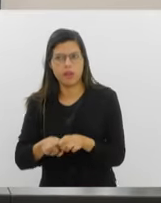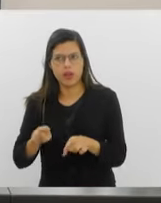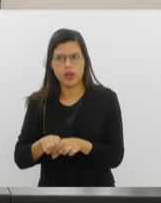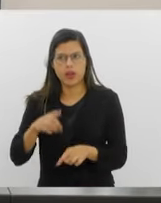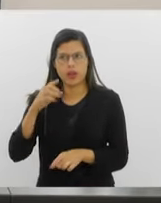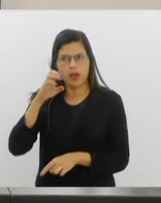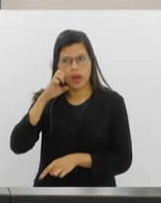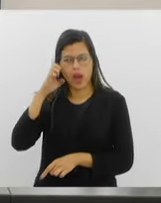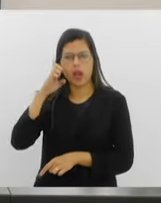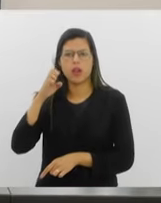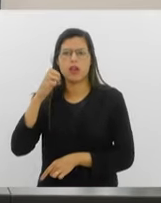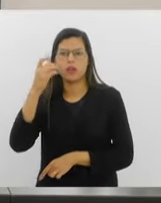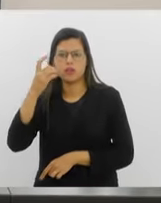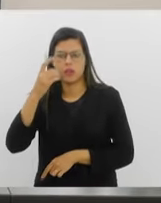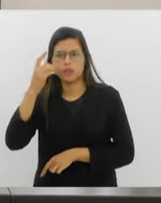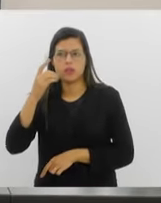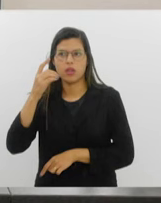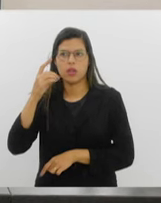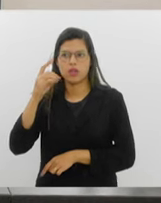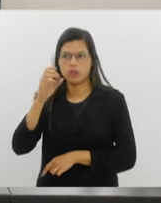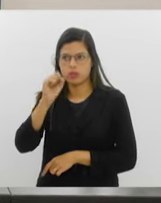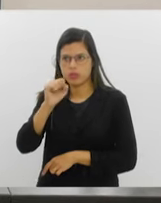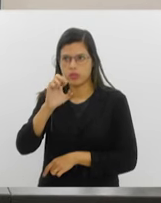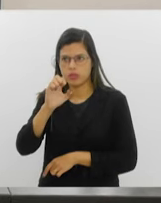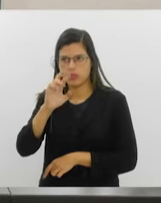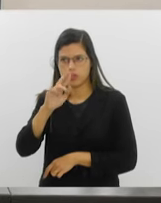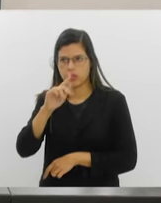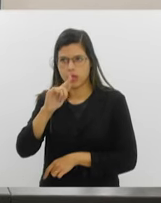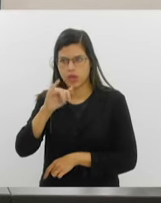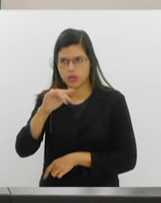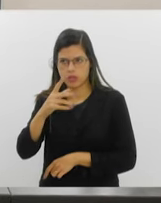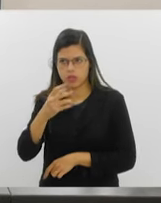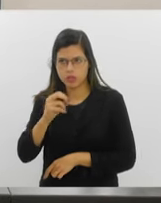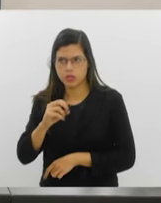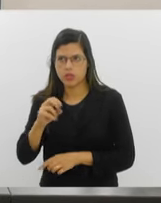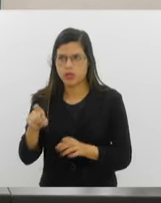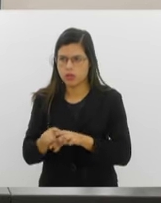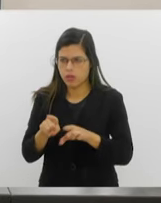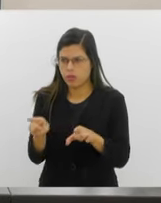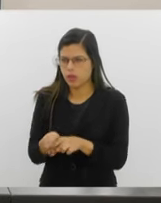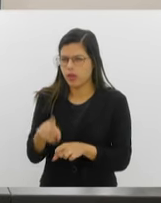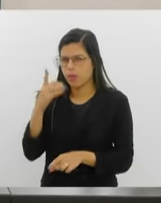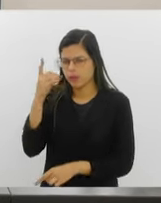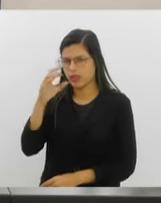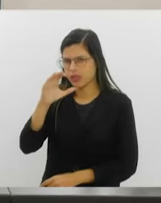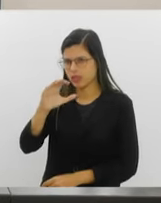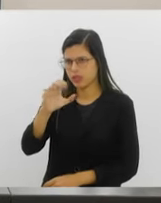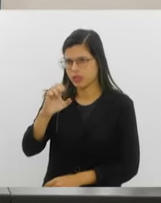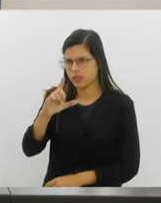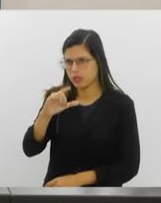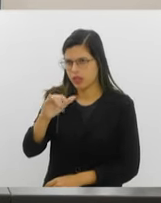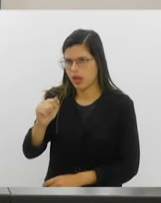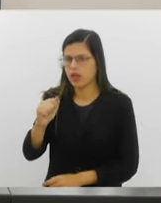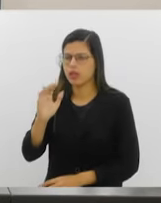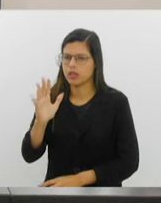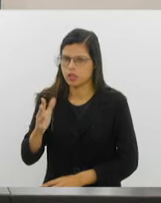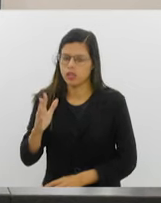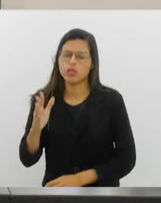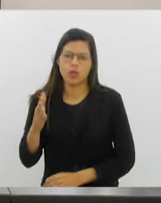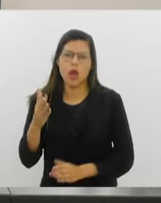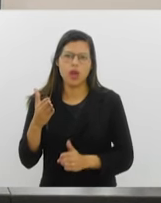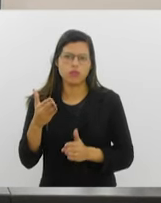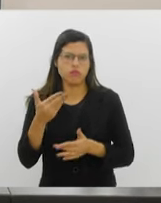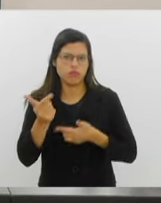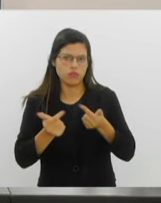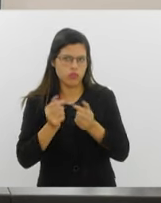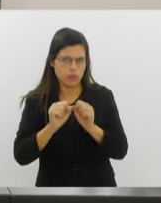deputado Cozzolino, e a deputada Élica, a deputada Célia também já teve relação direta com o sistema de educação. Então, na realidade,